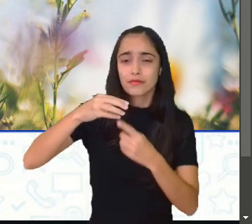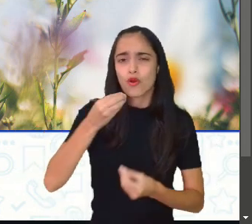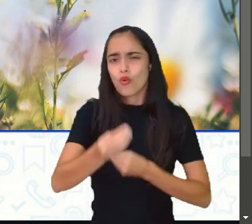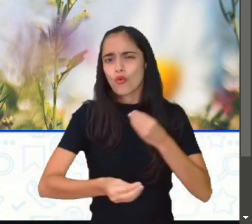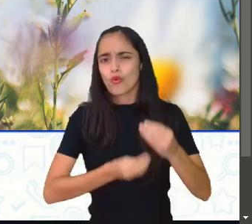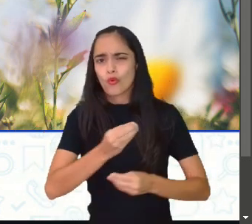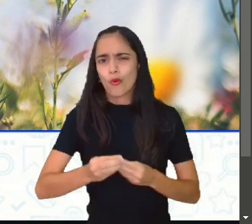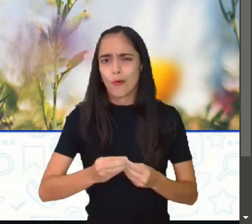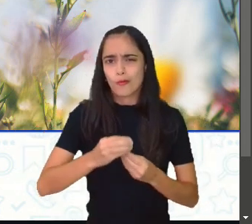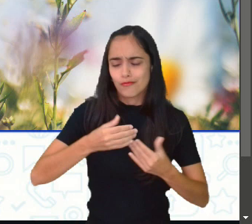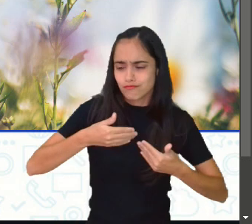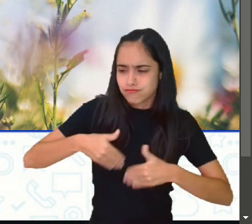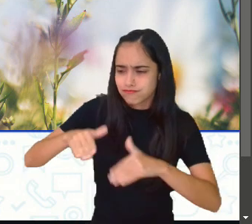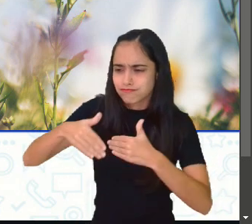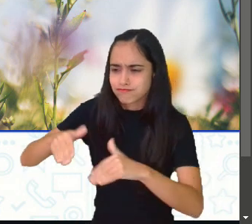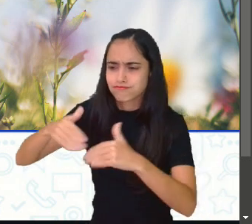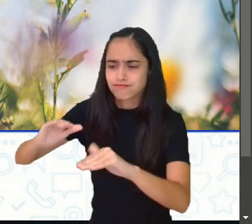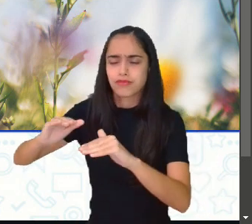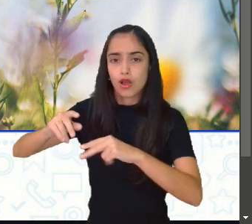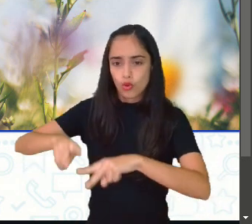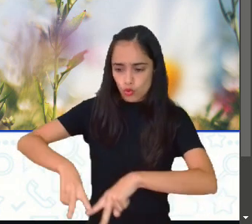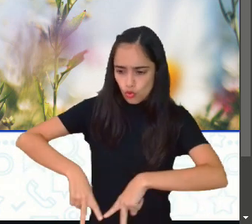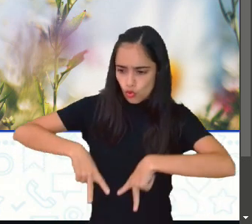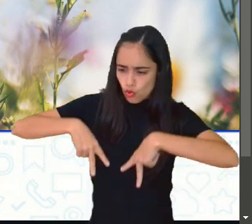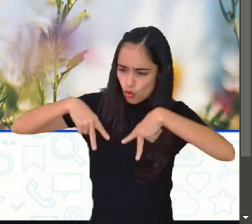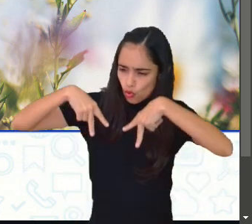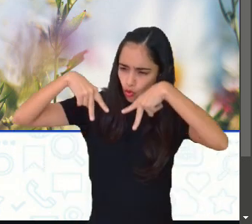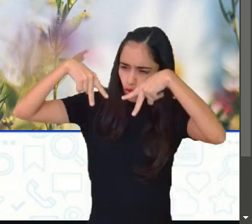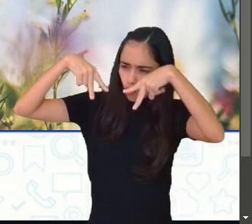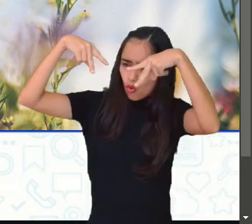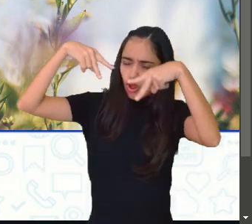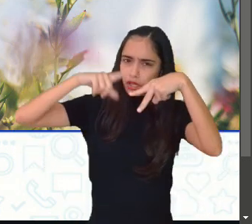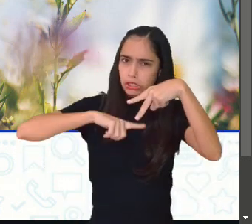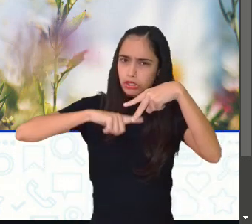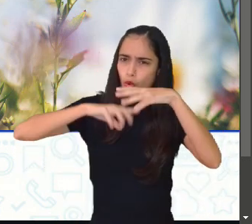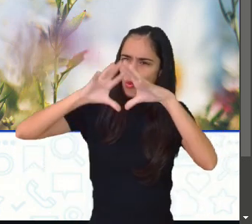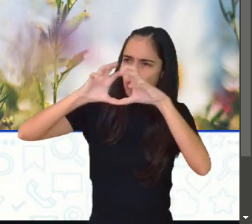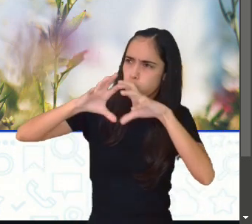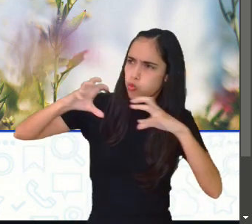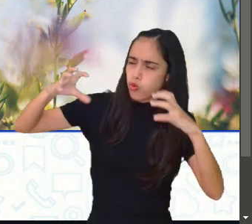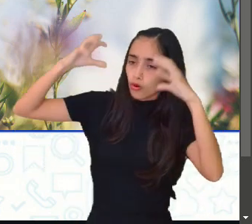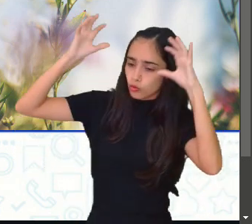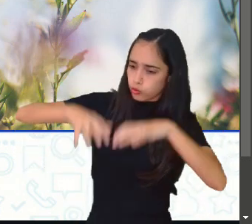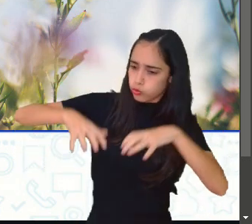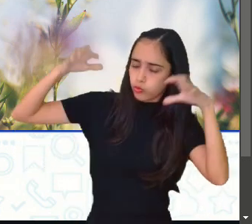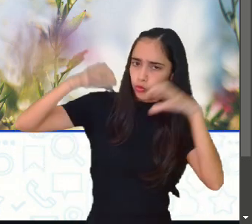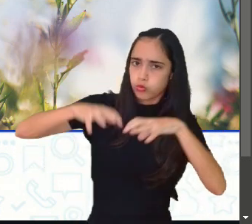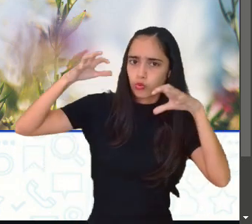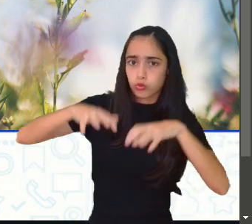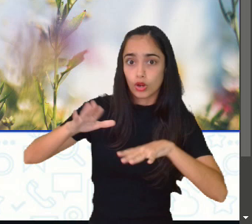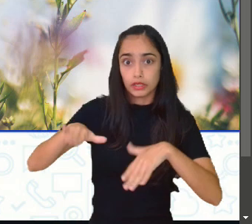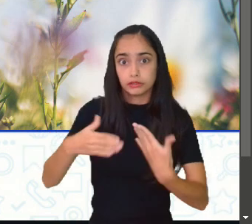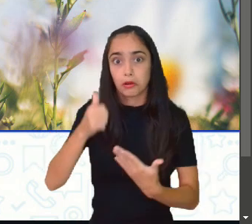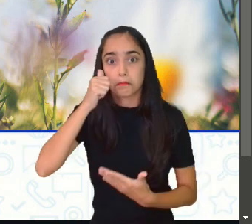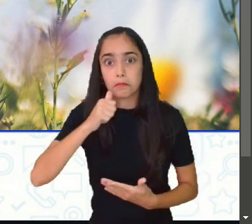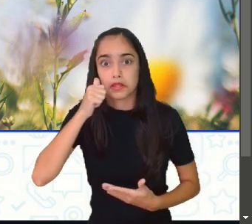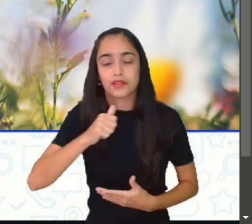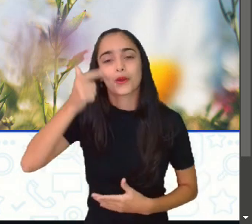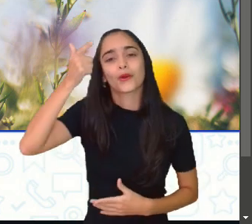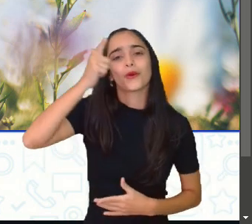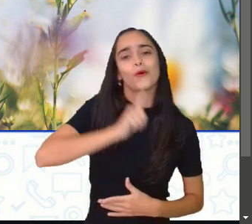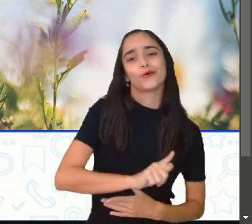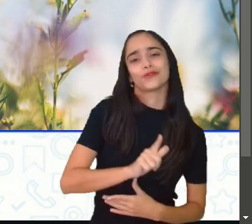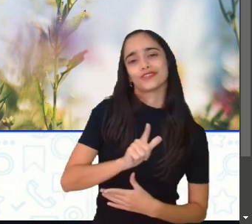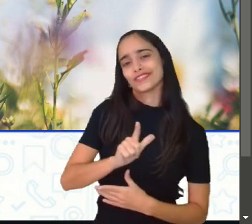animais exóticos, né, que traziam as nuvens pesadas de chuva. Dessa forma, a menina consegue restaurar a primavera. Então,